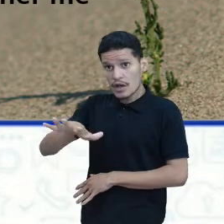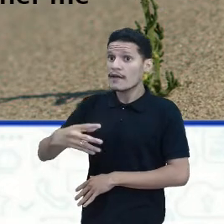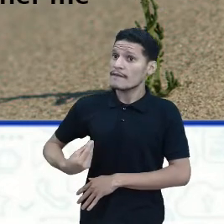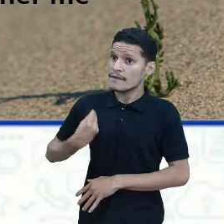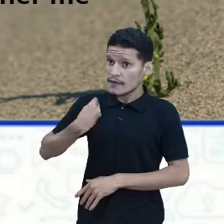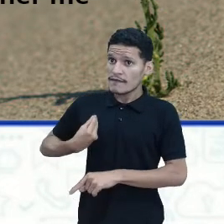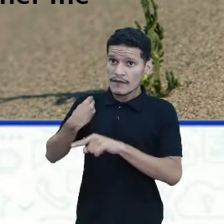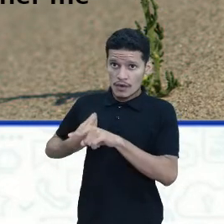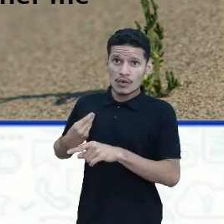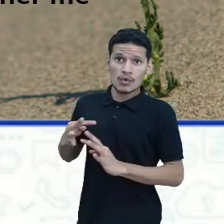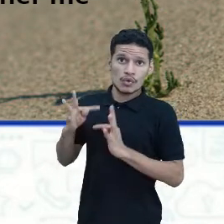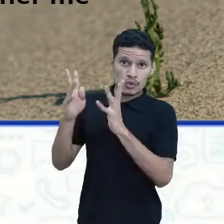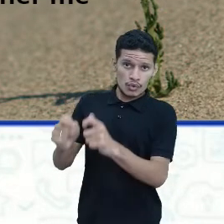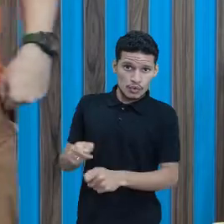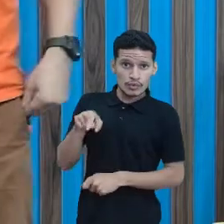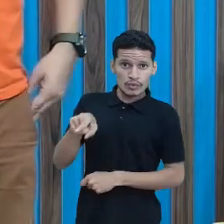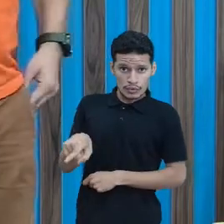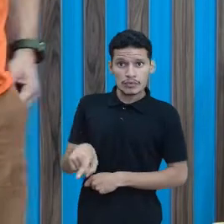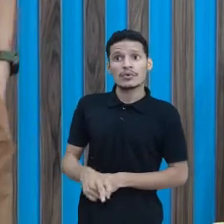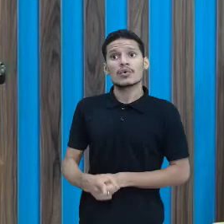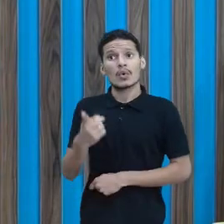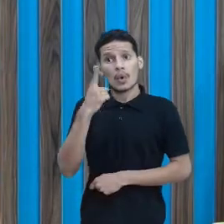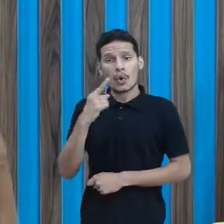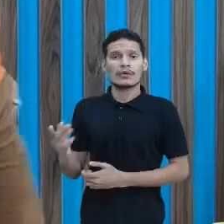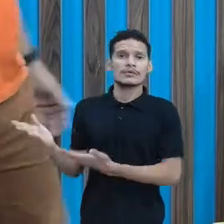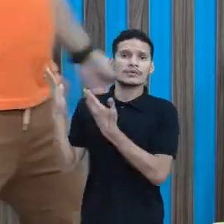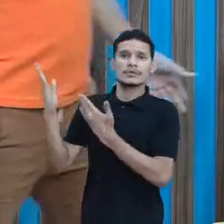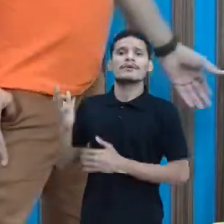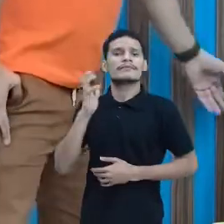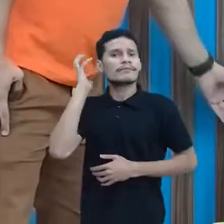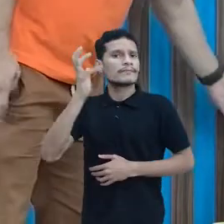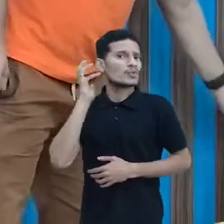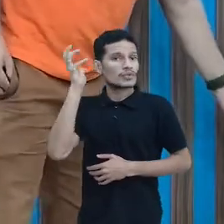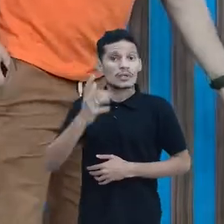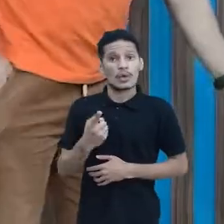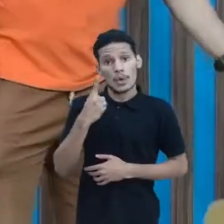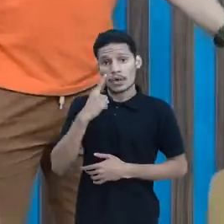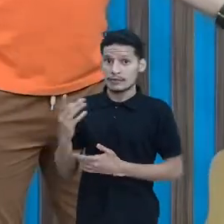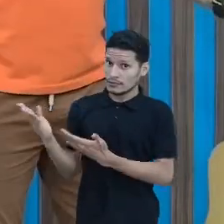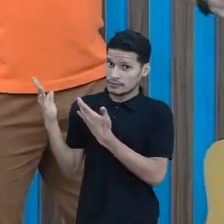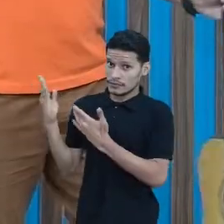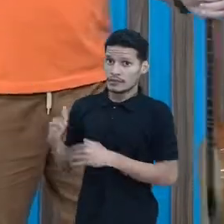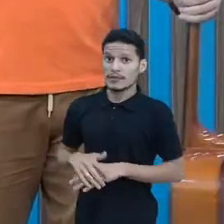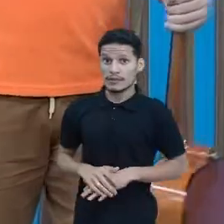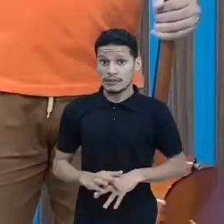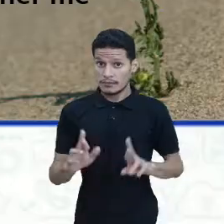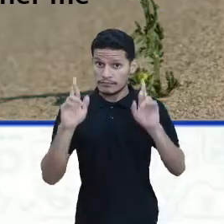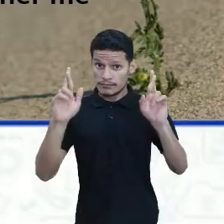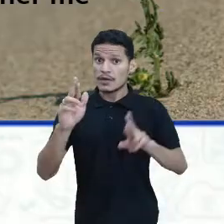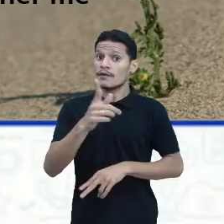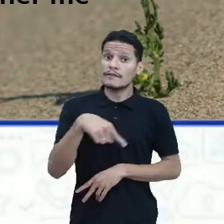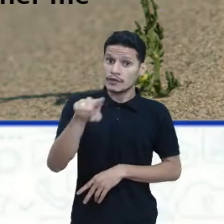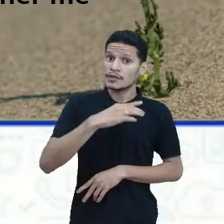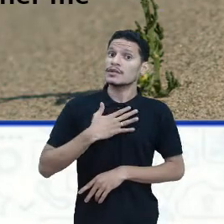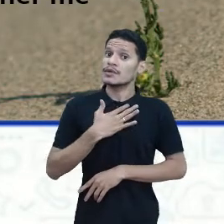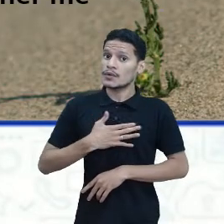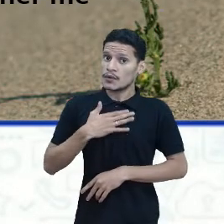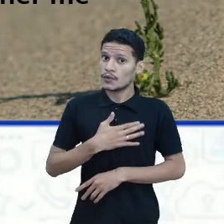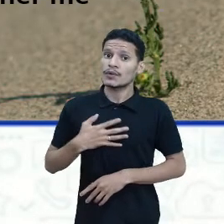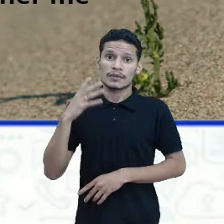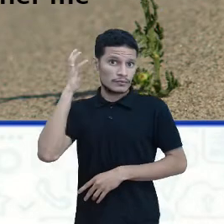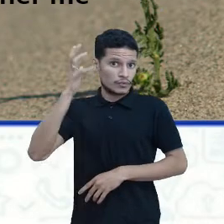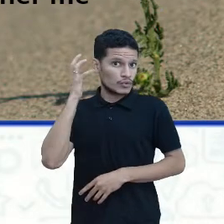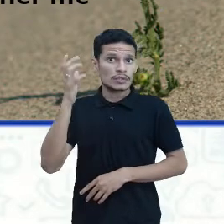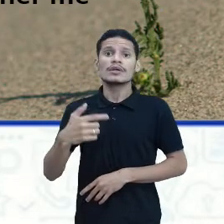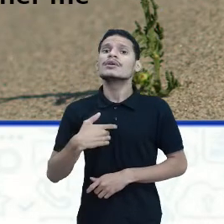sobreviveu àquilo tudo. Então, vamos para essa música aí. Olha lá. Espero que vocês gostem da música. Eu